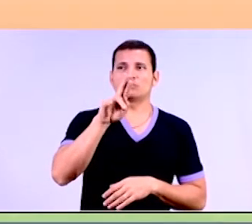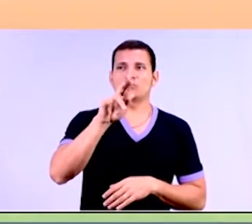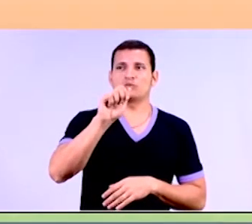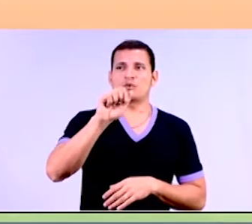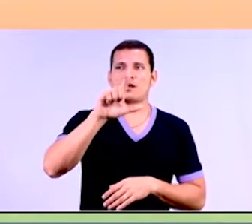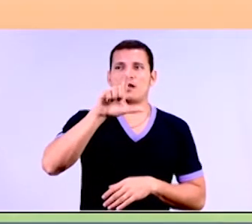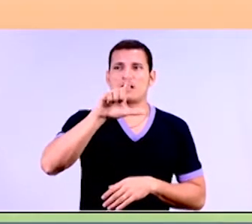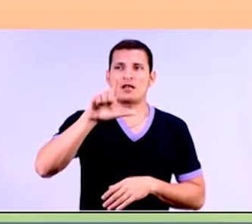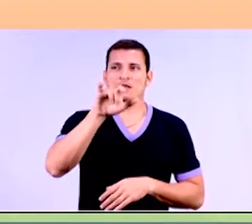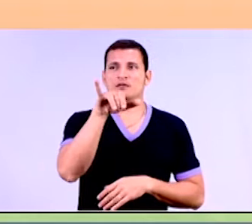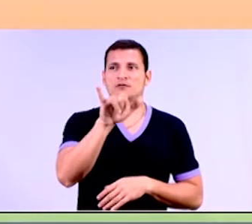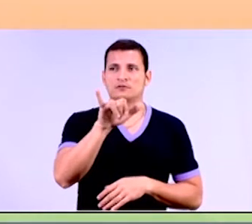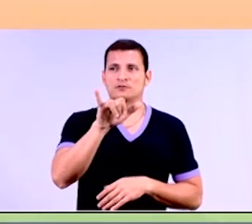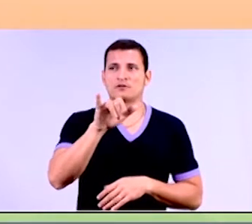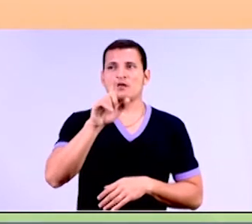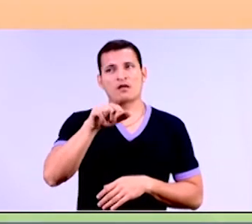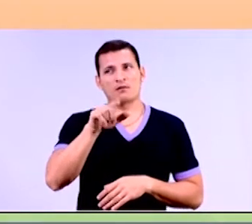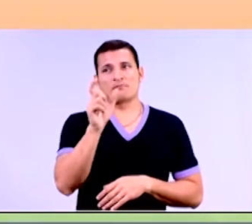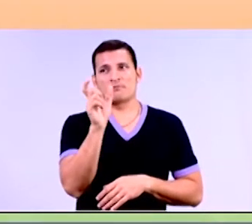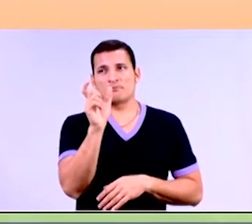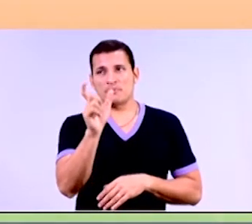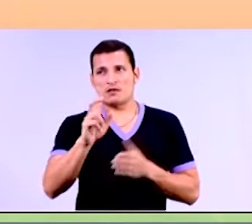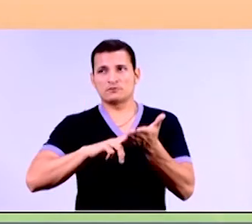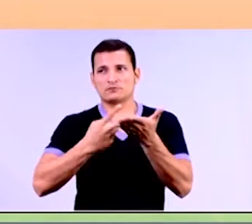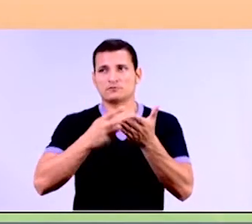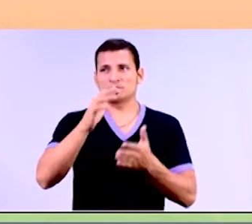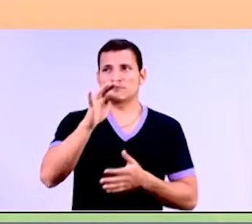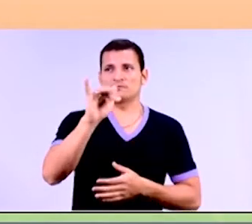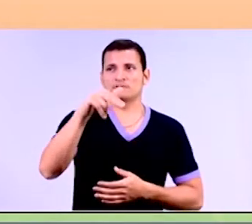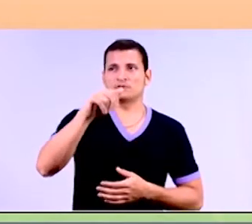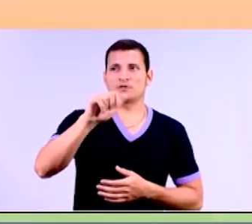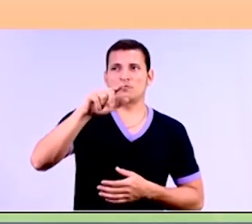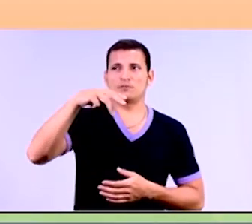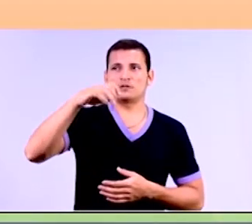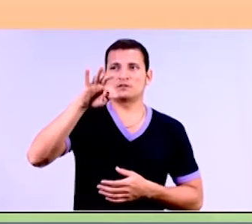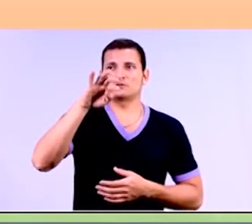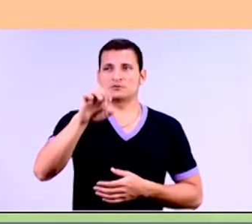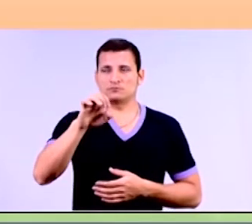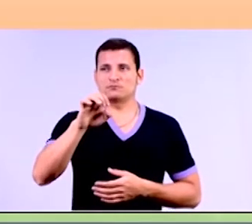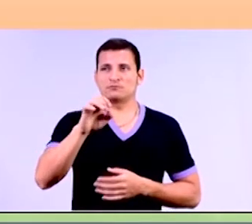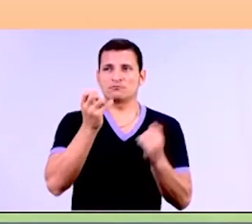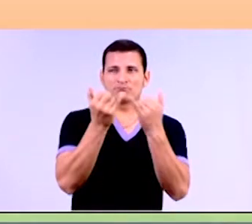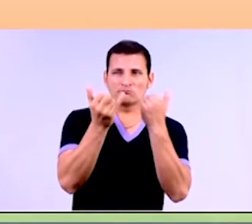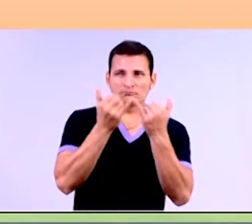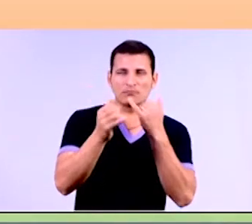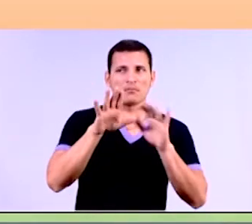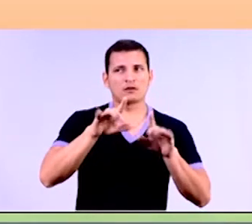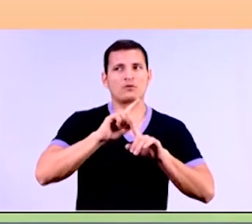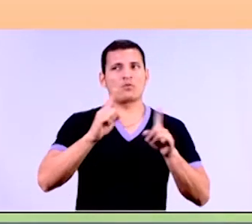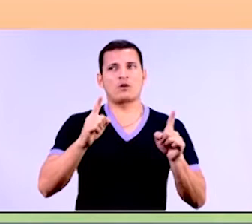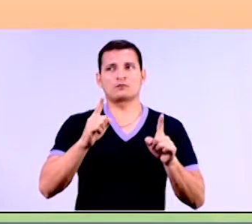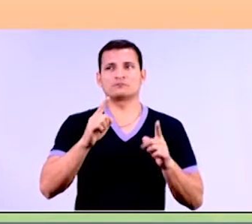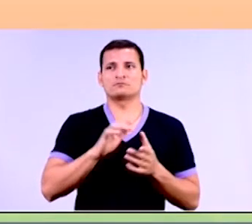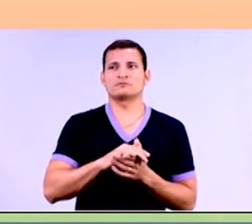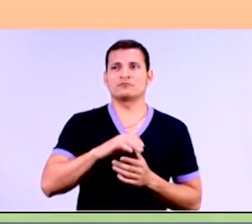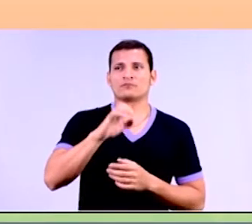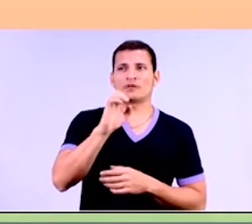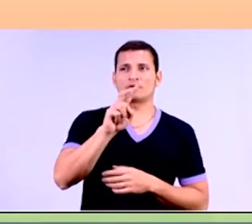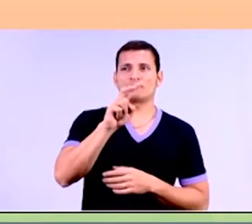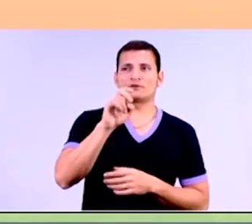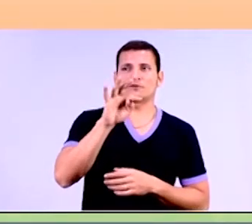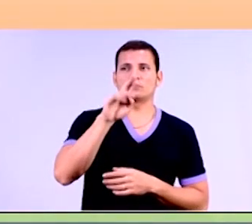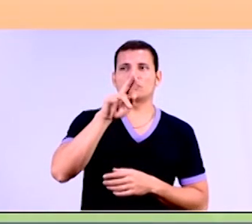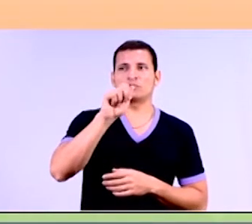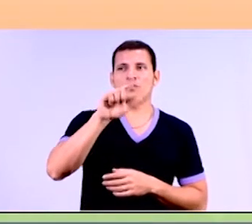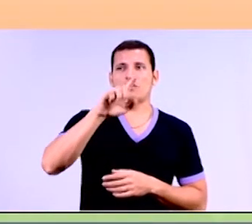e sim finalmente. E a palavra eventualmente, olha só, é occasionally.